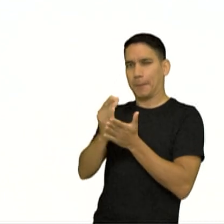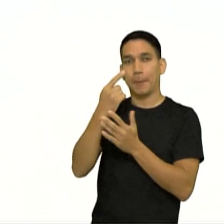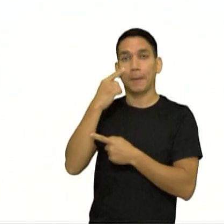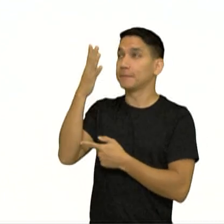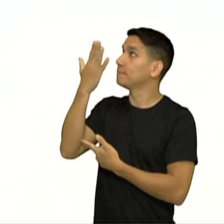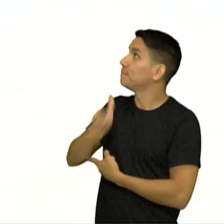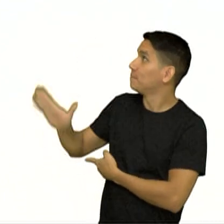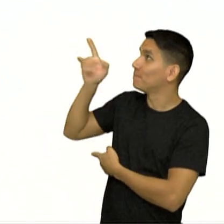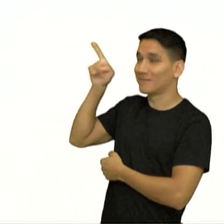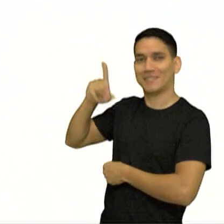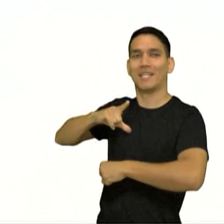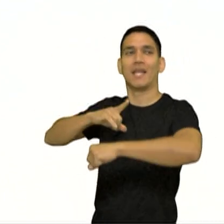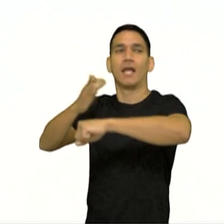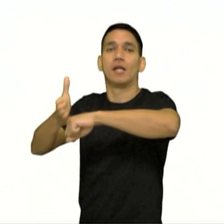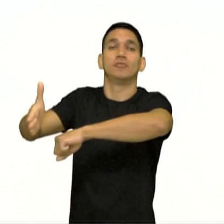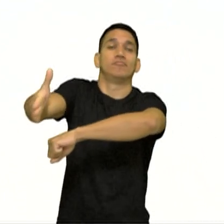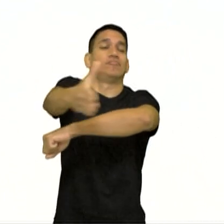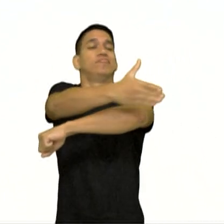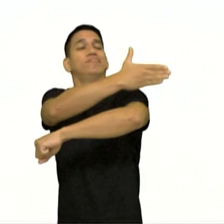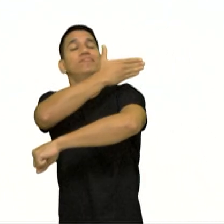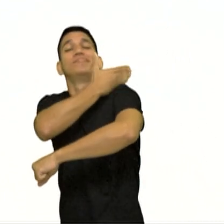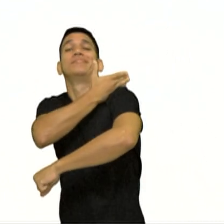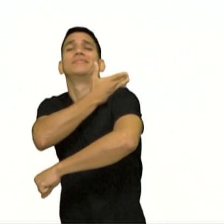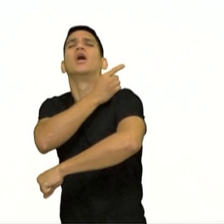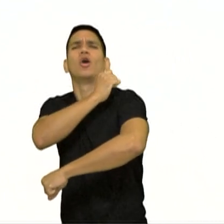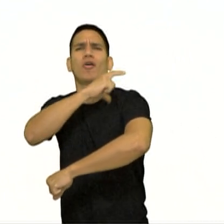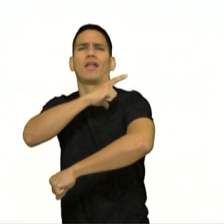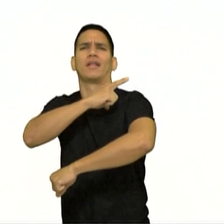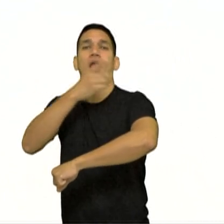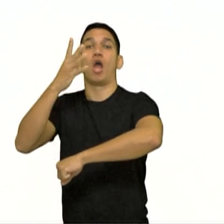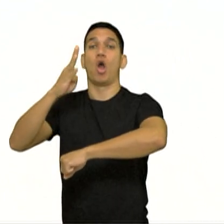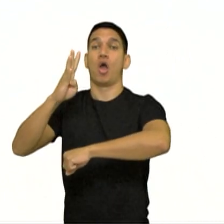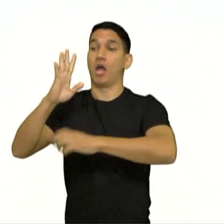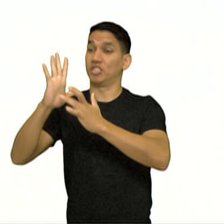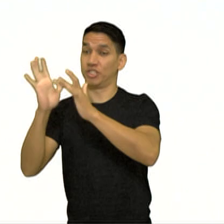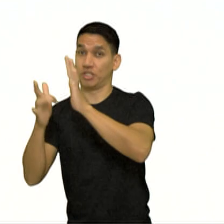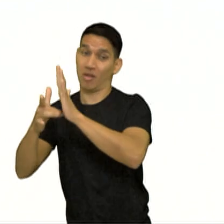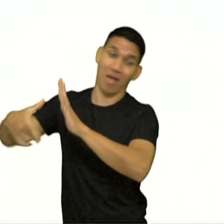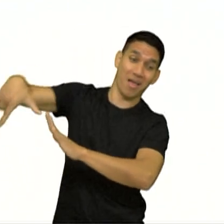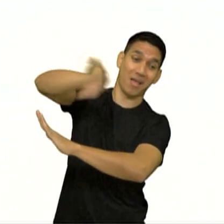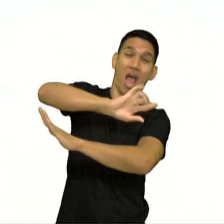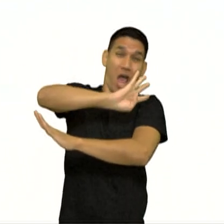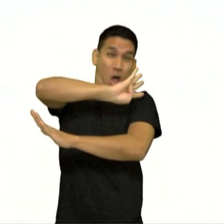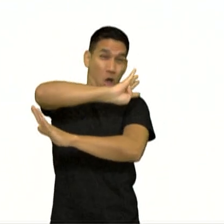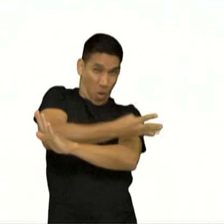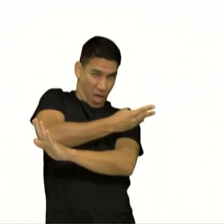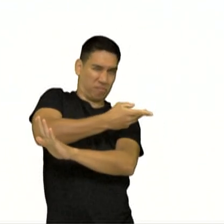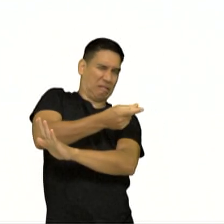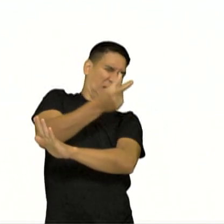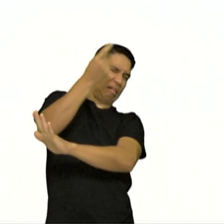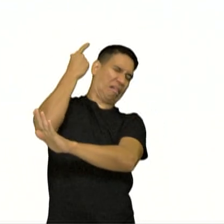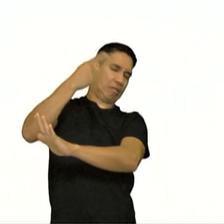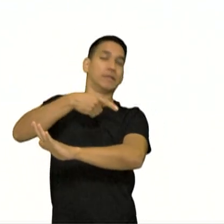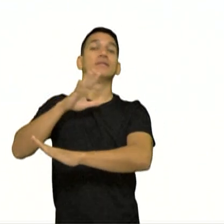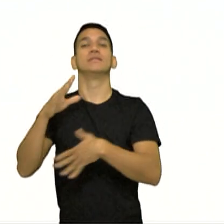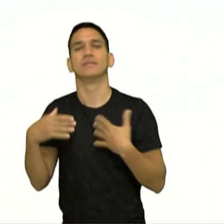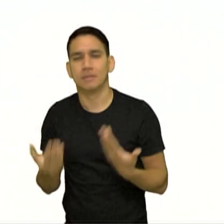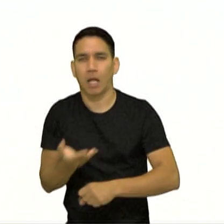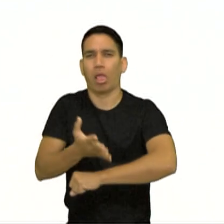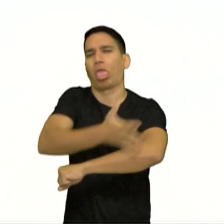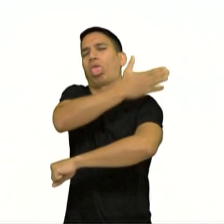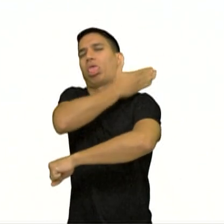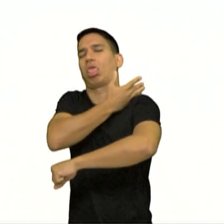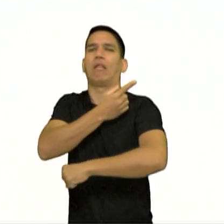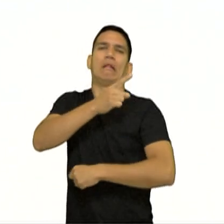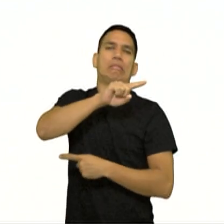a pré-história, que é o período que vai até 4.000 anos antes de Cristo. Então, desde lá do Neolítico, Paleolítico, né,